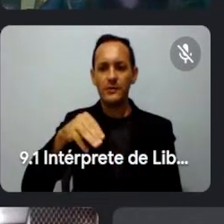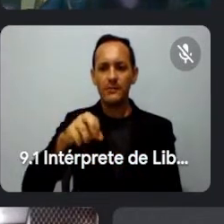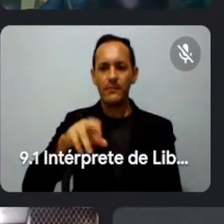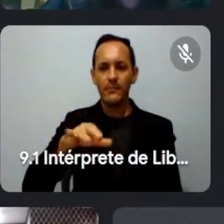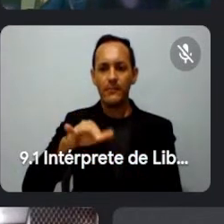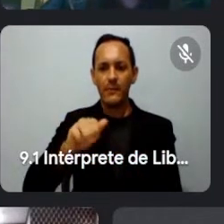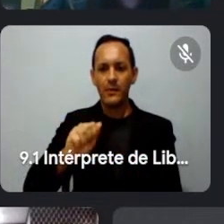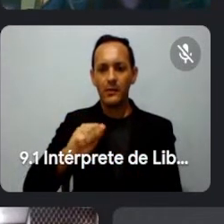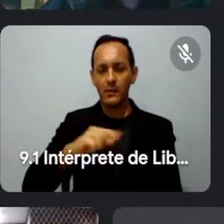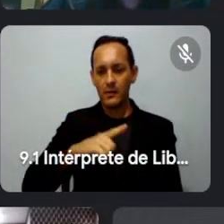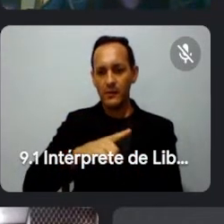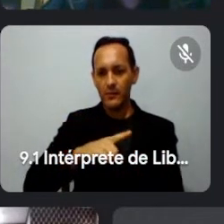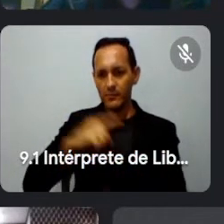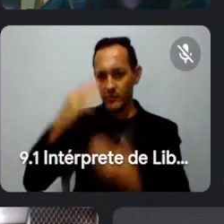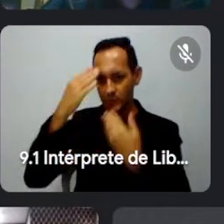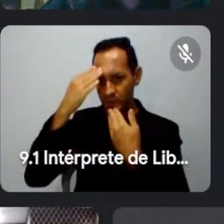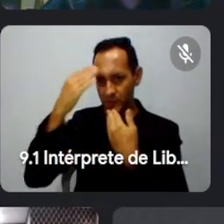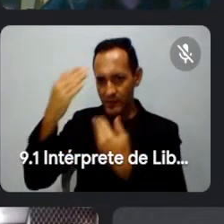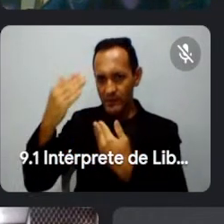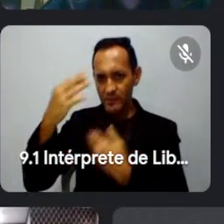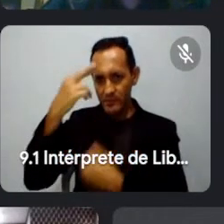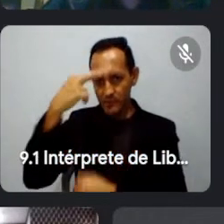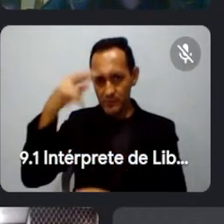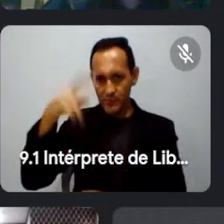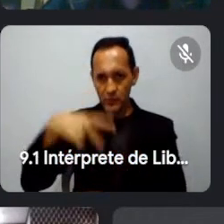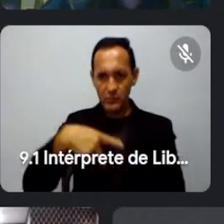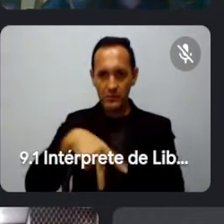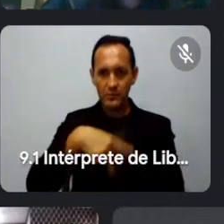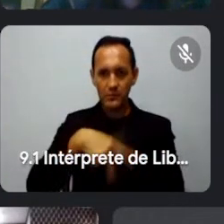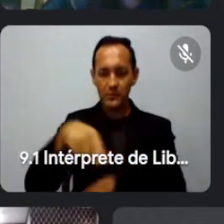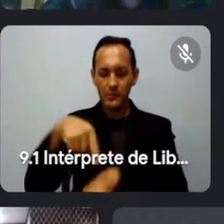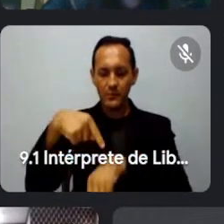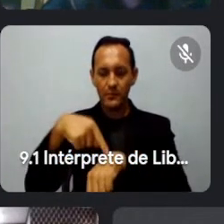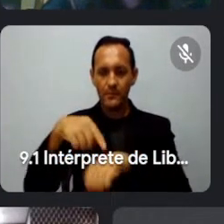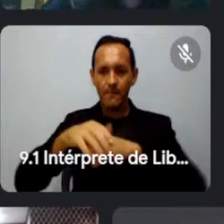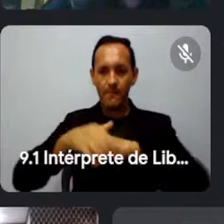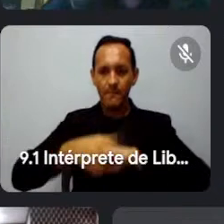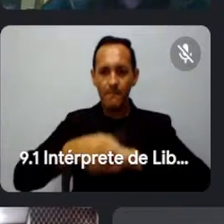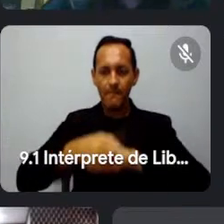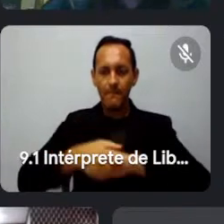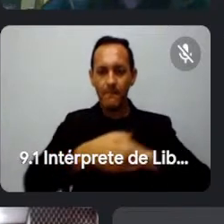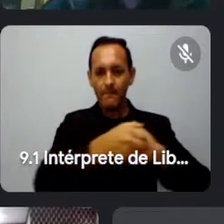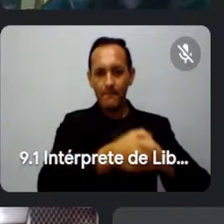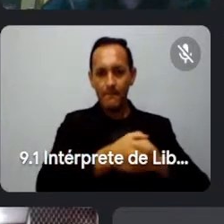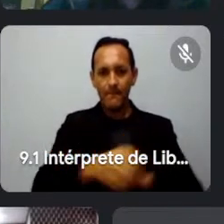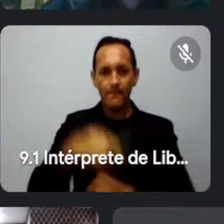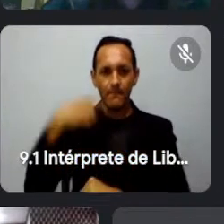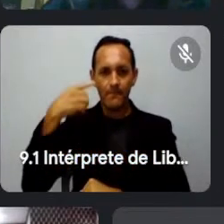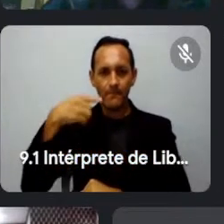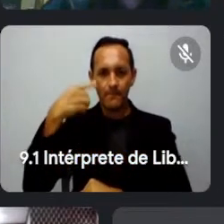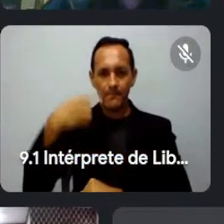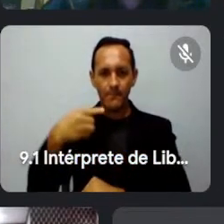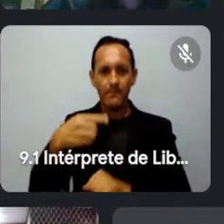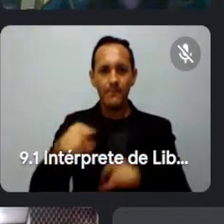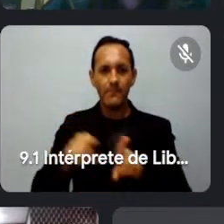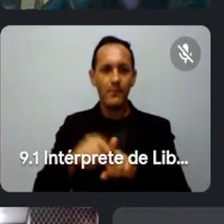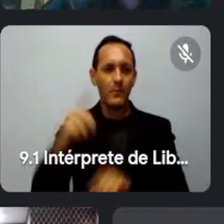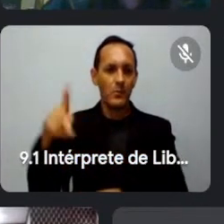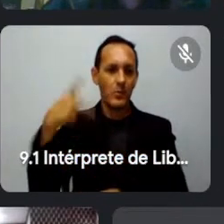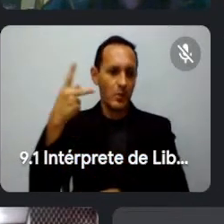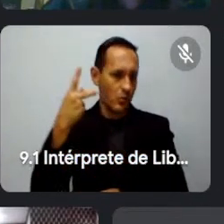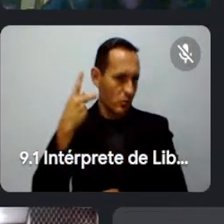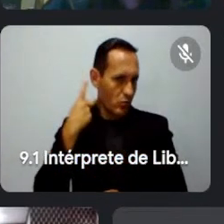obrigados a presidente ao tempo que complementos novos advogados ao procurador